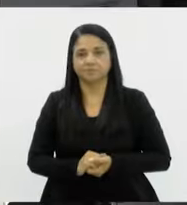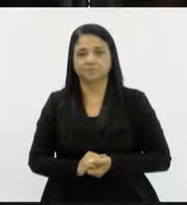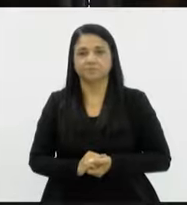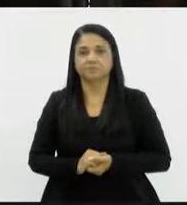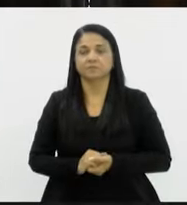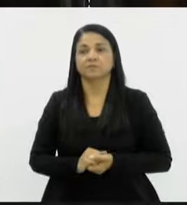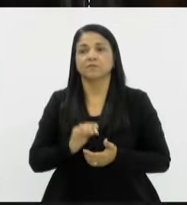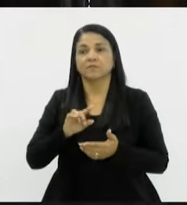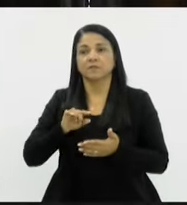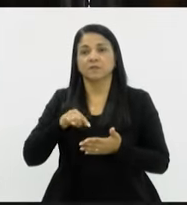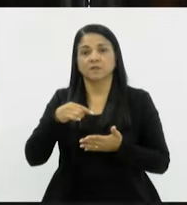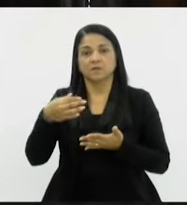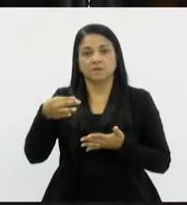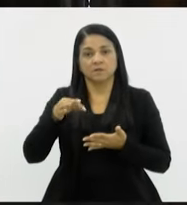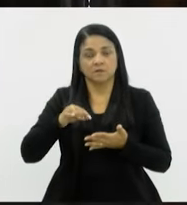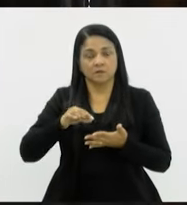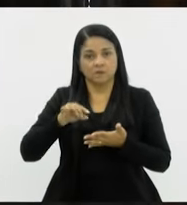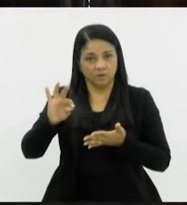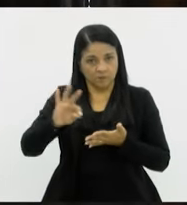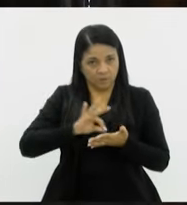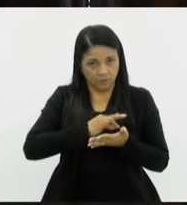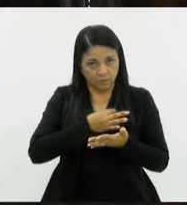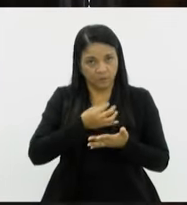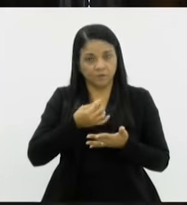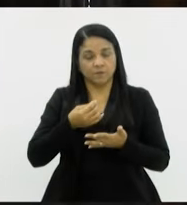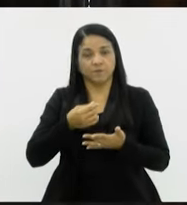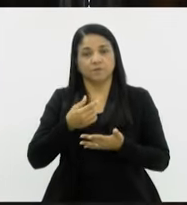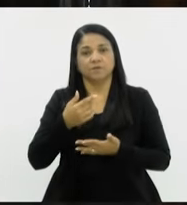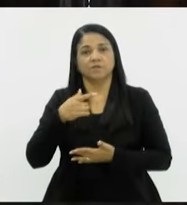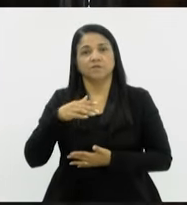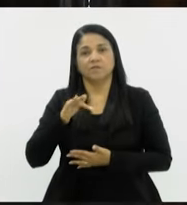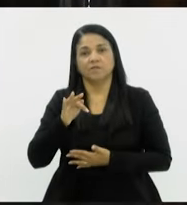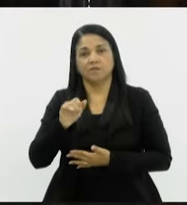Próximo inscrito é o deputado Flávio Serafim.